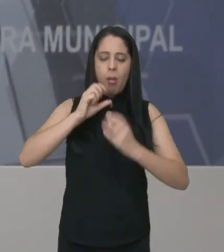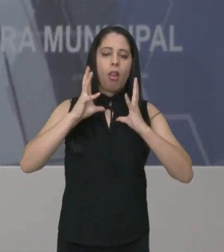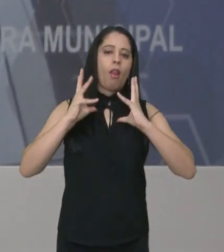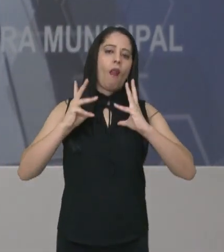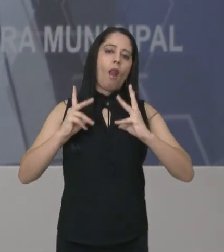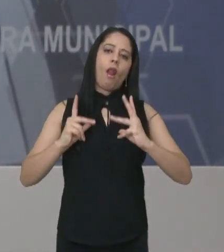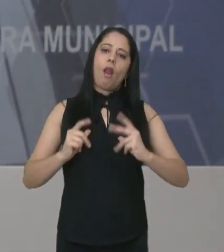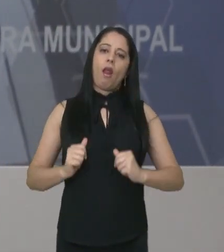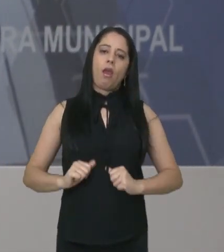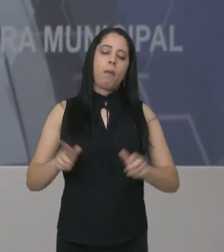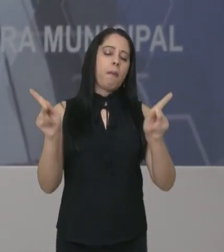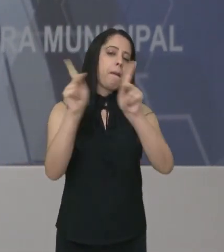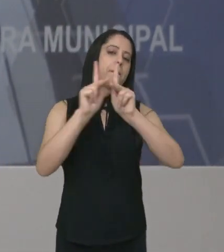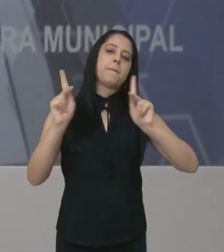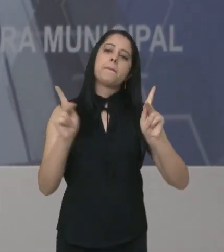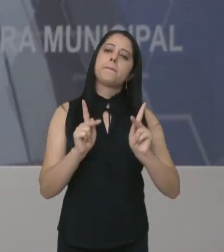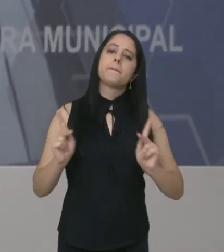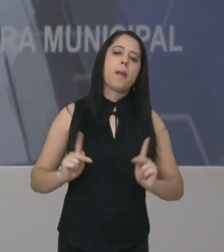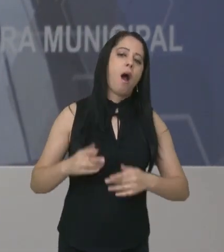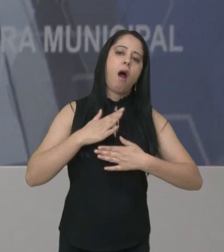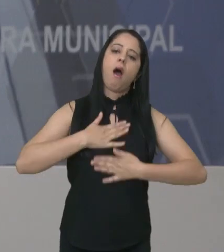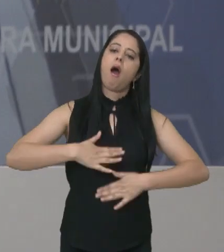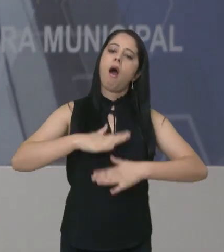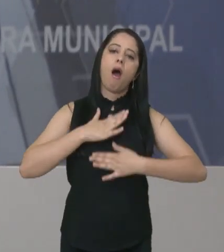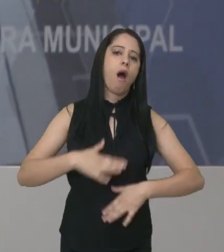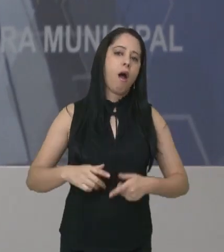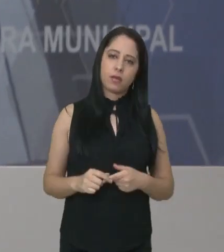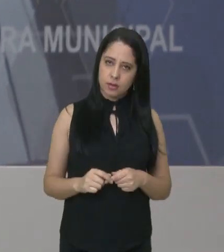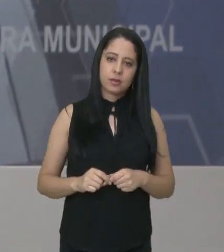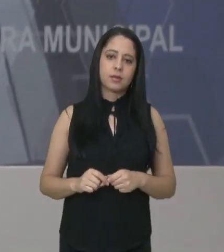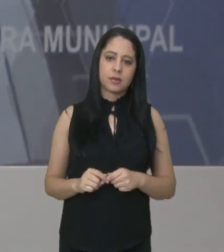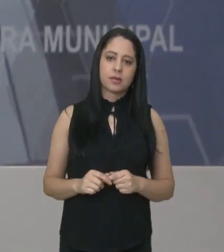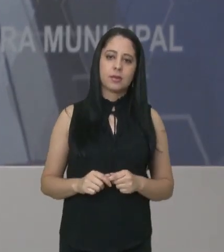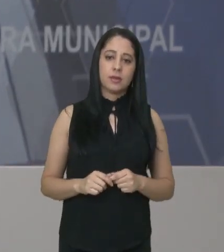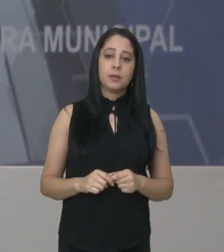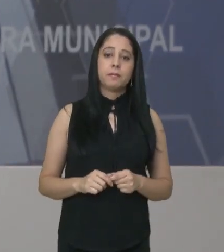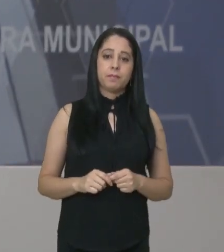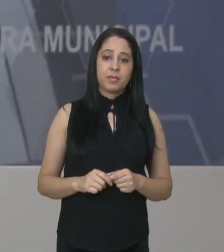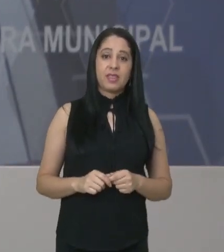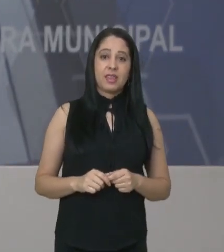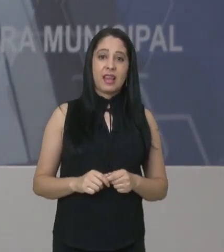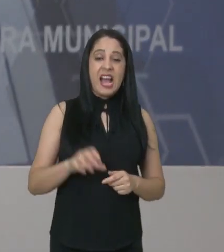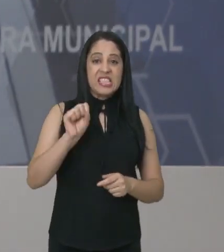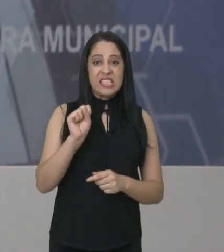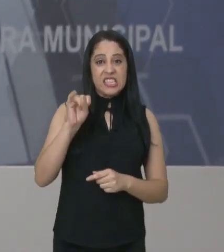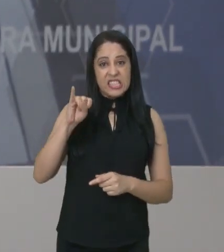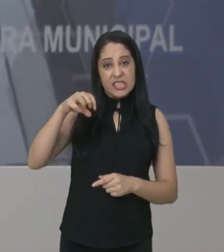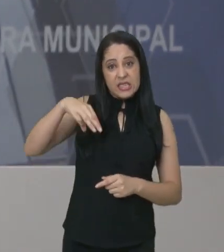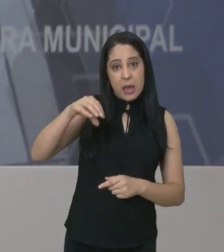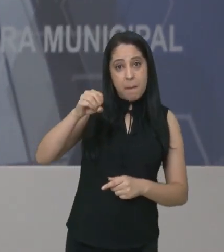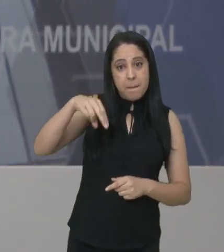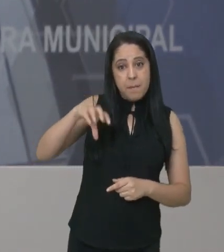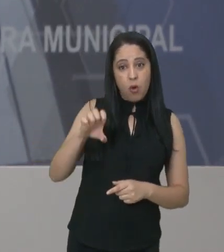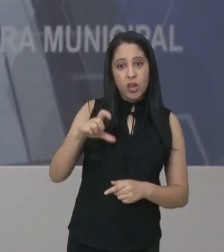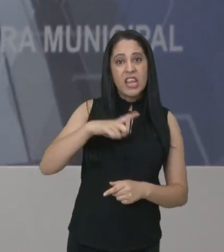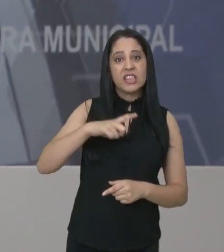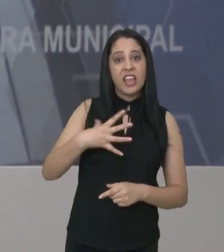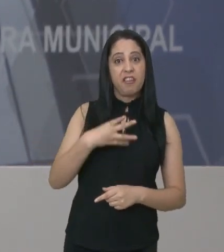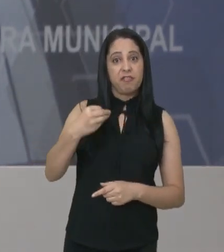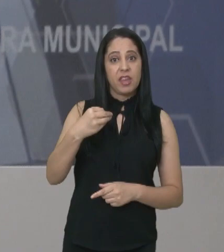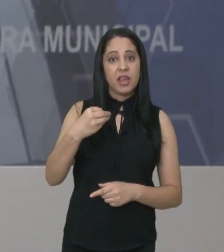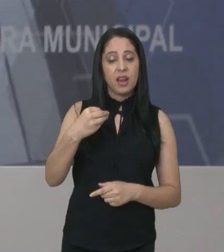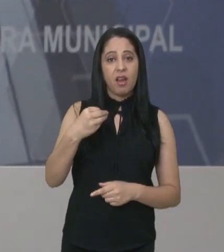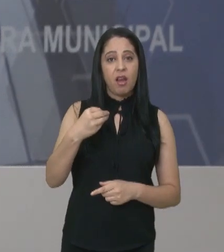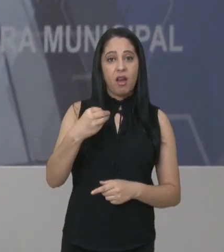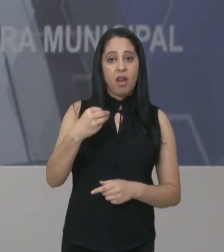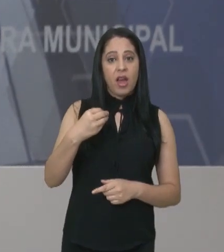lavada, pelo Flavinho, pelo Marrom, pela Simone que tem uma filha com a mesma idade que a minha,